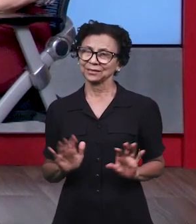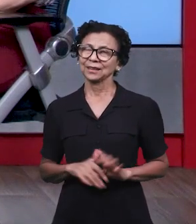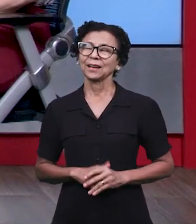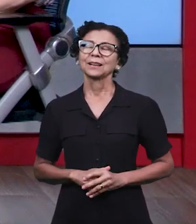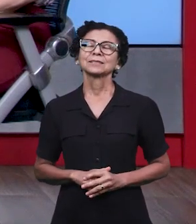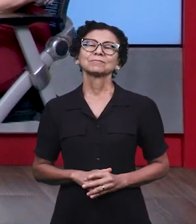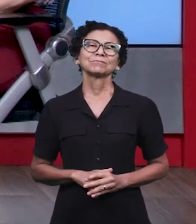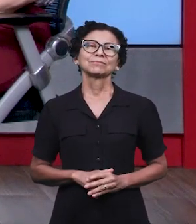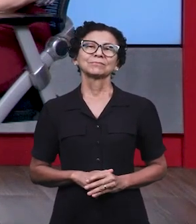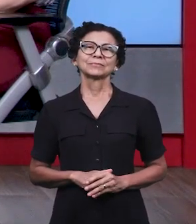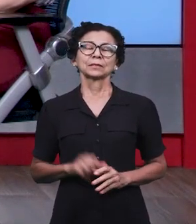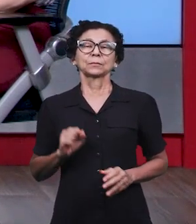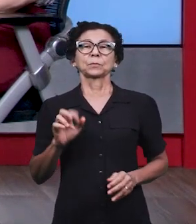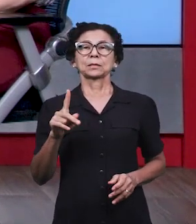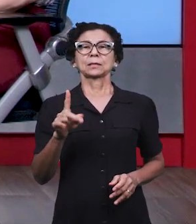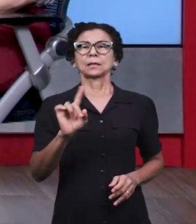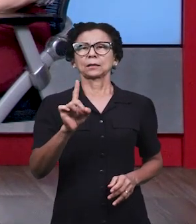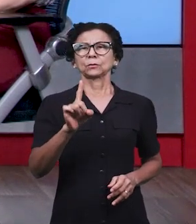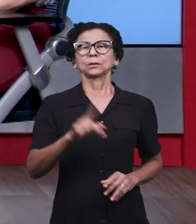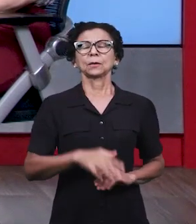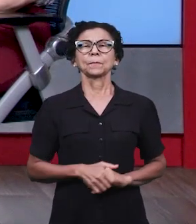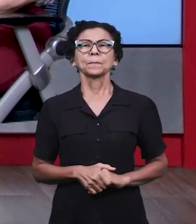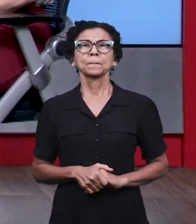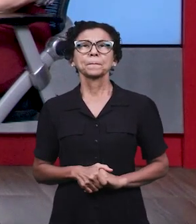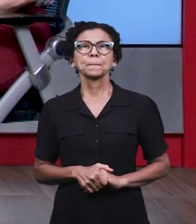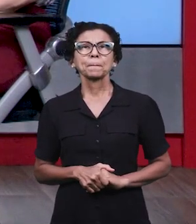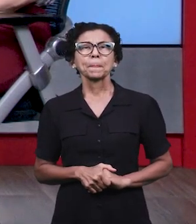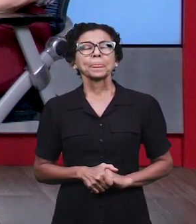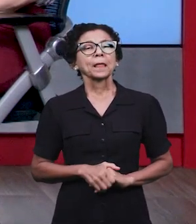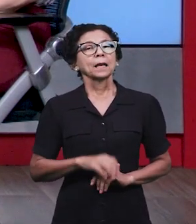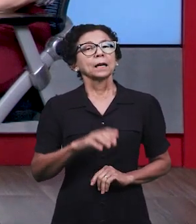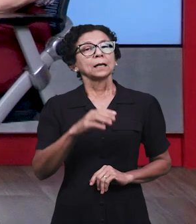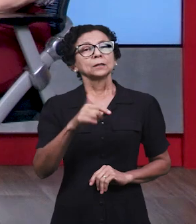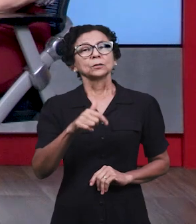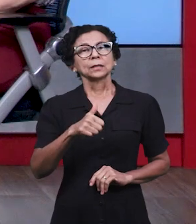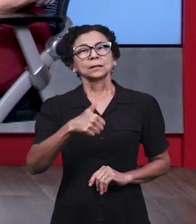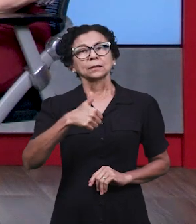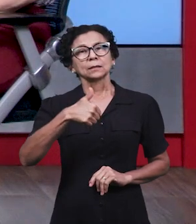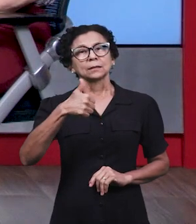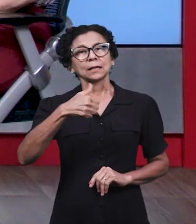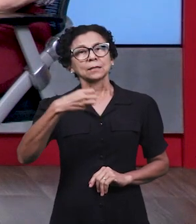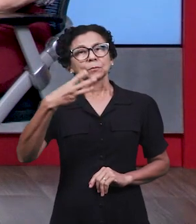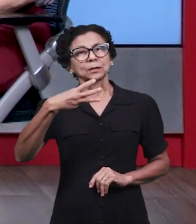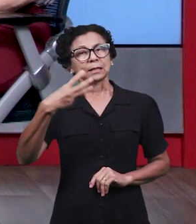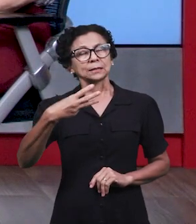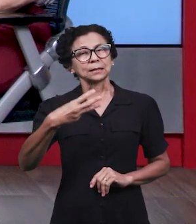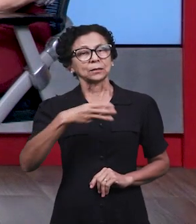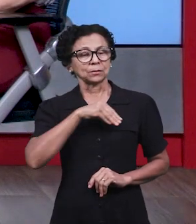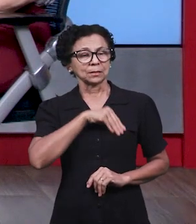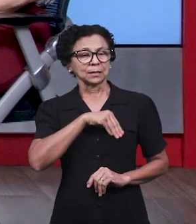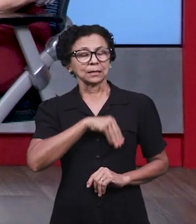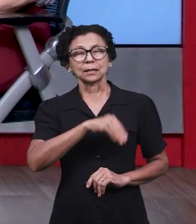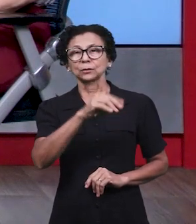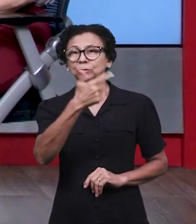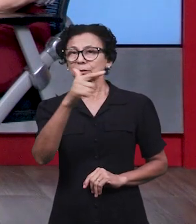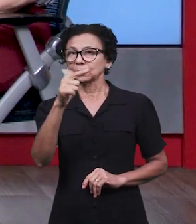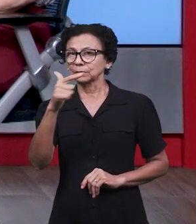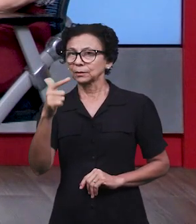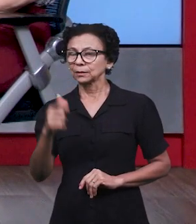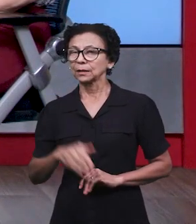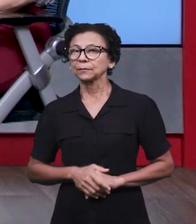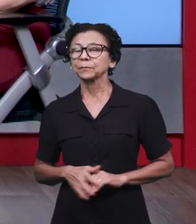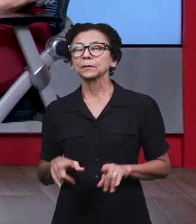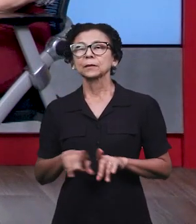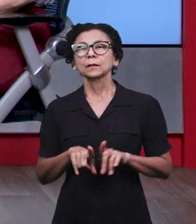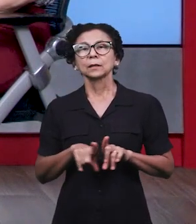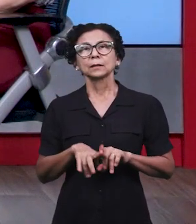É um benefício, nunca contribuiu, não tem 13º. E outra coisa, quando é aposentadoria, se a pessoa falece e tem